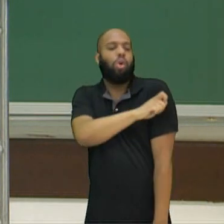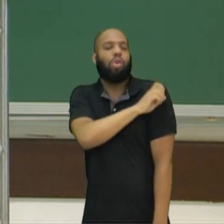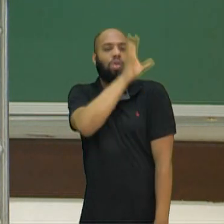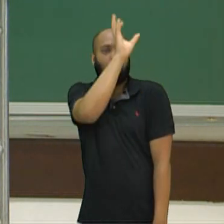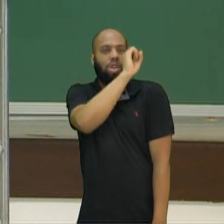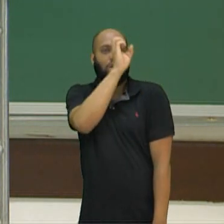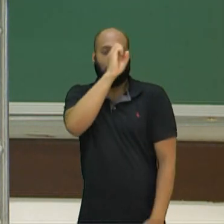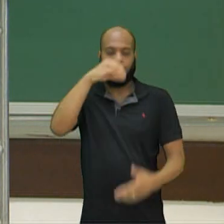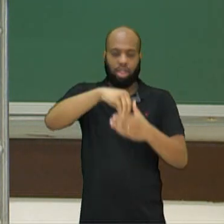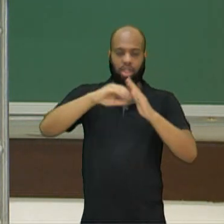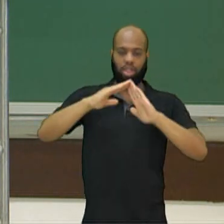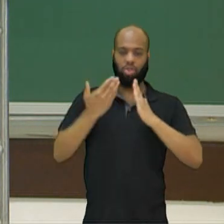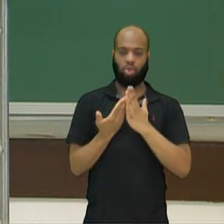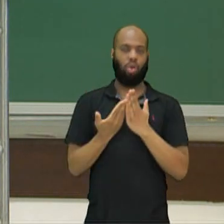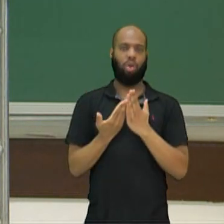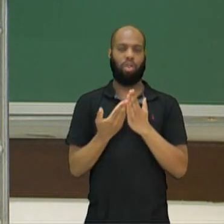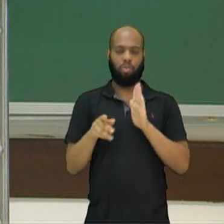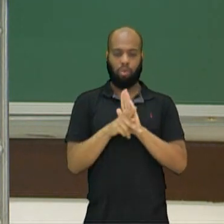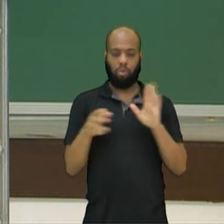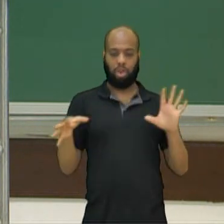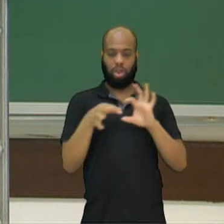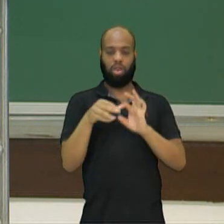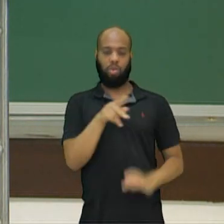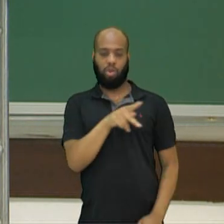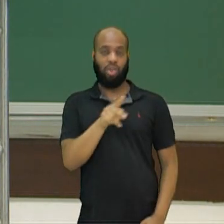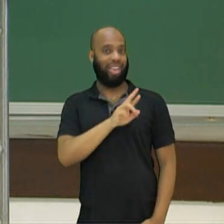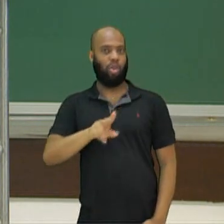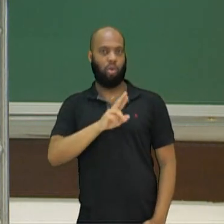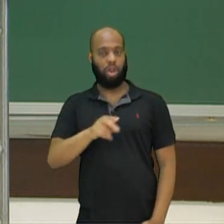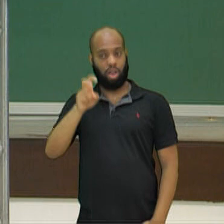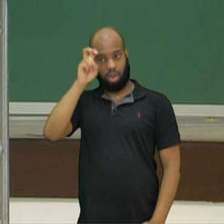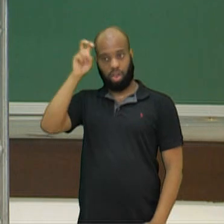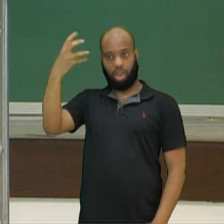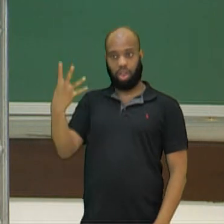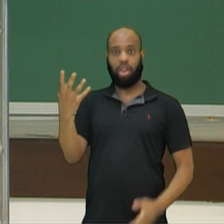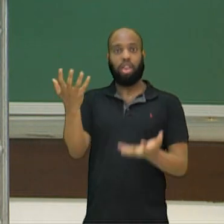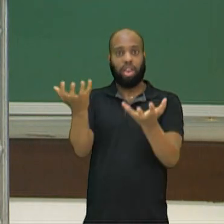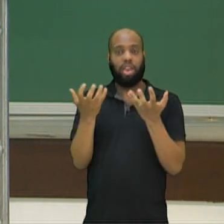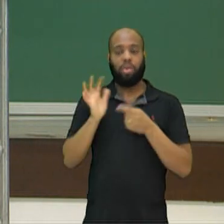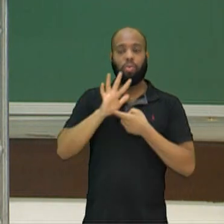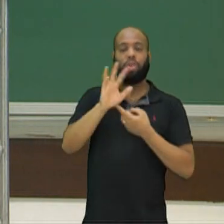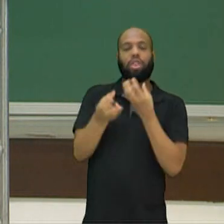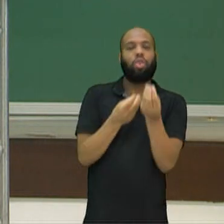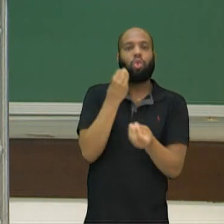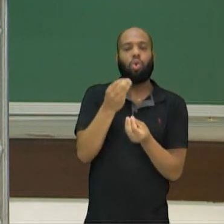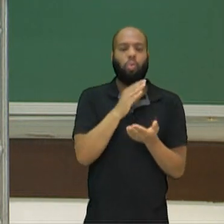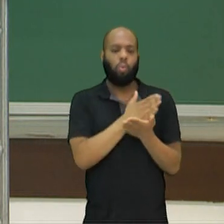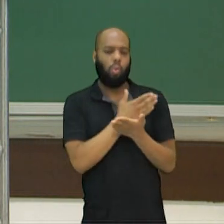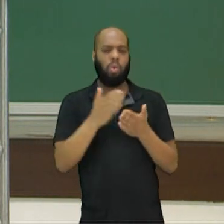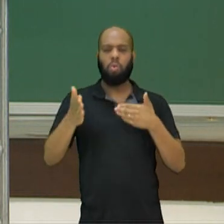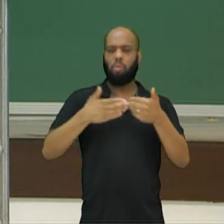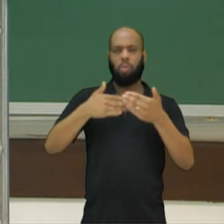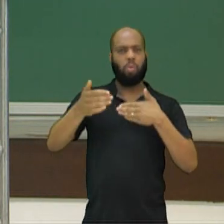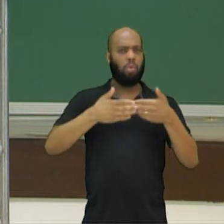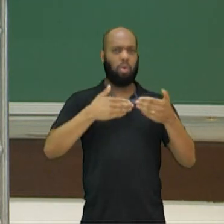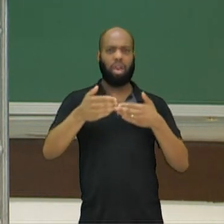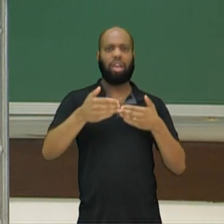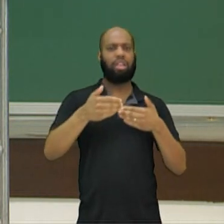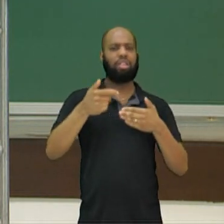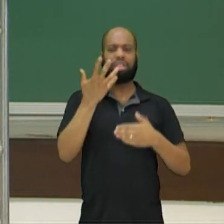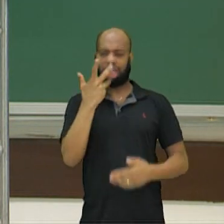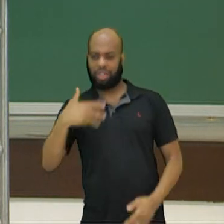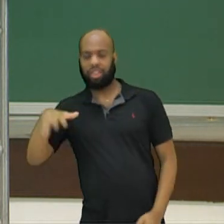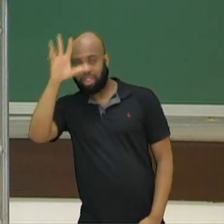escola comigo, mas ele estava interessado em mostrar como que qualquer criança aprende a conhecer o mundo de maneira